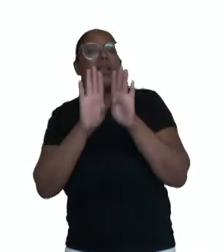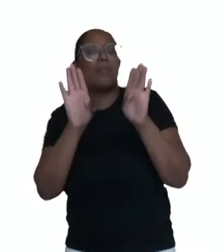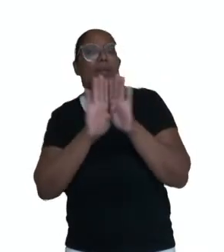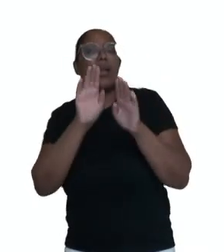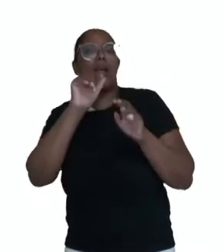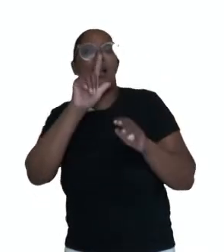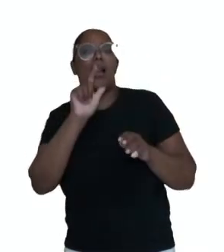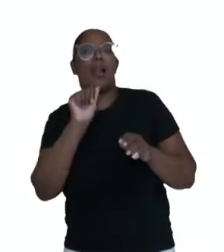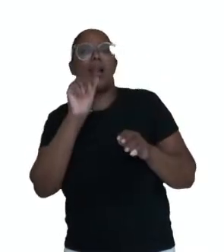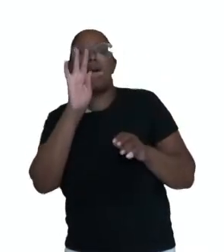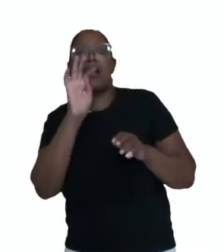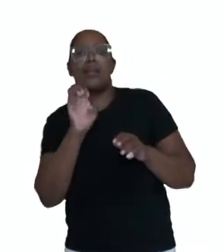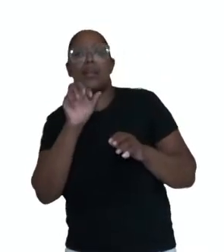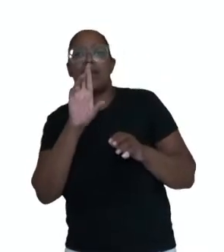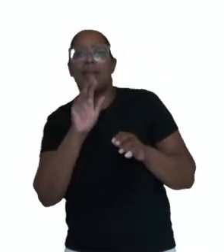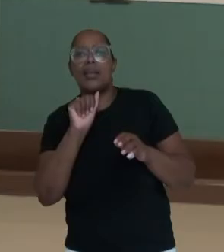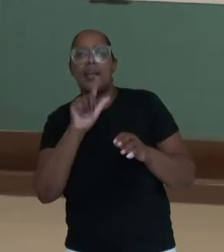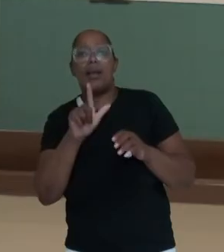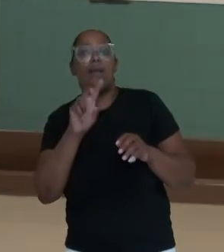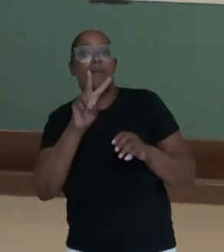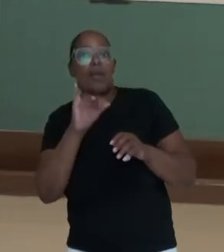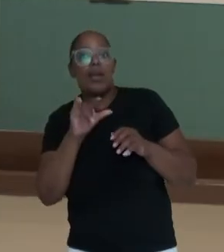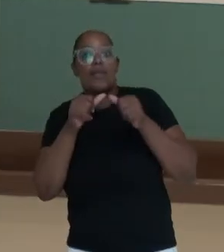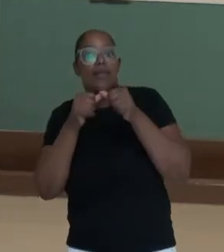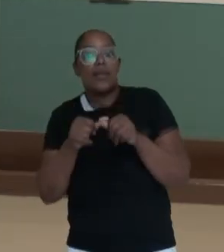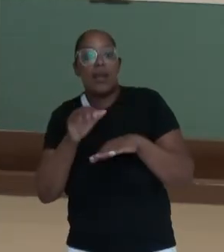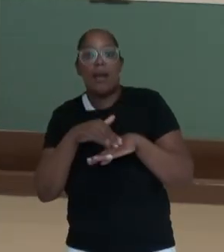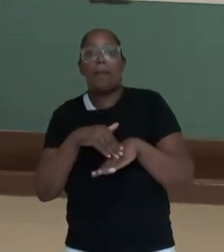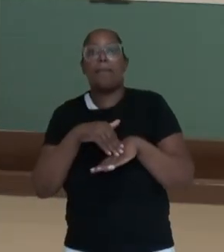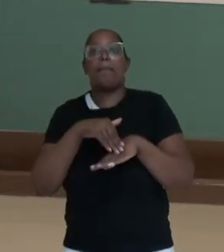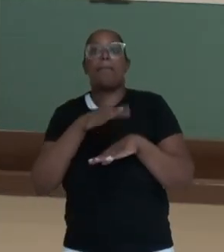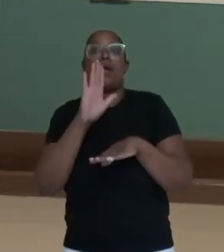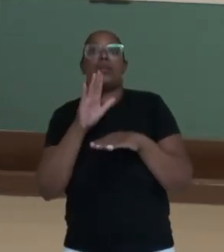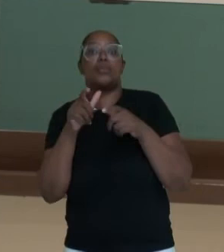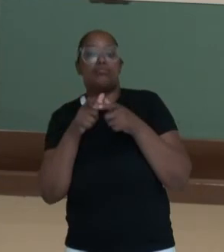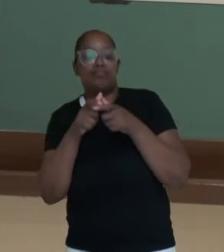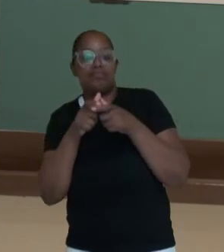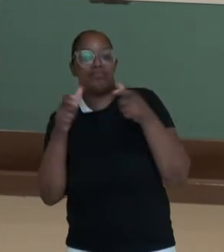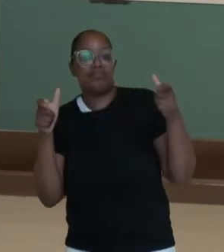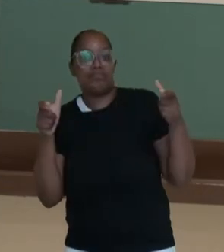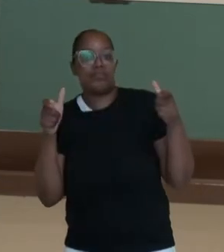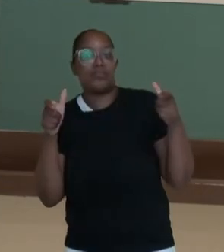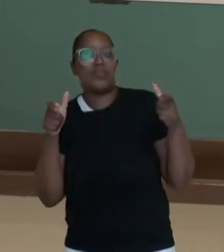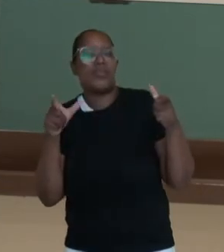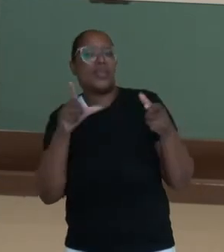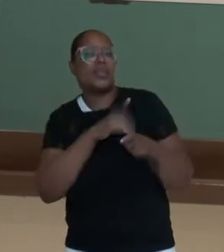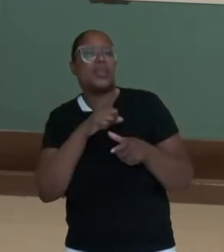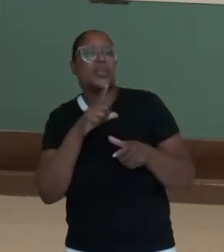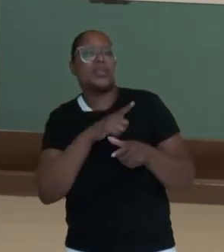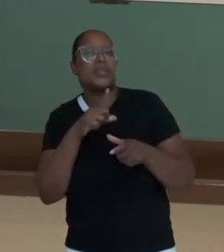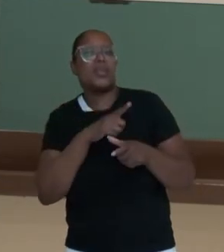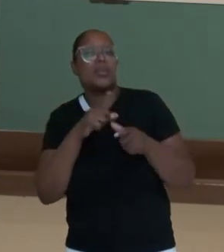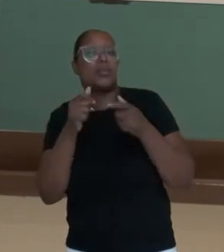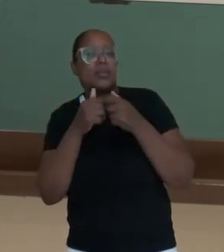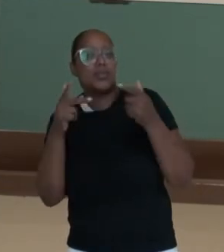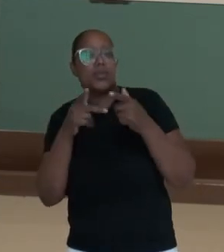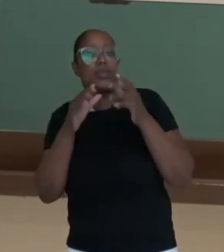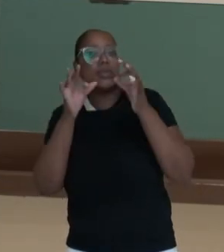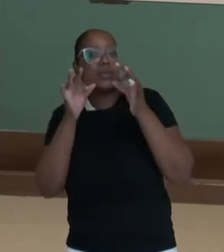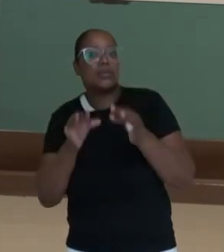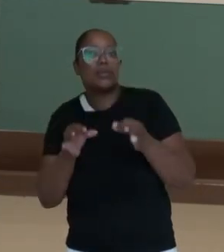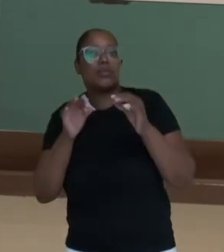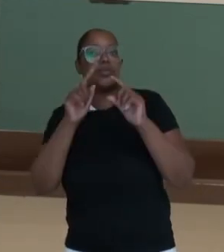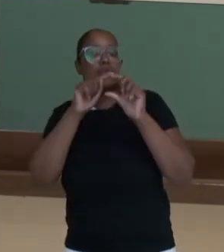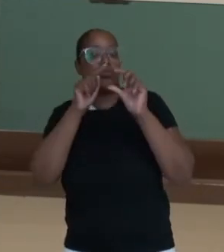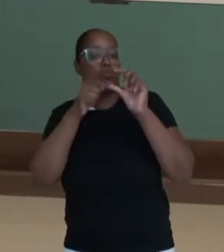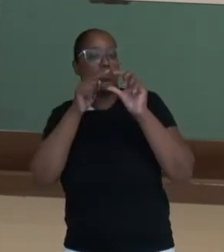lateral vai ficar um grande retângulo. Fácil, não é verdade? Então aqui eu tenho exatamente a planificação de um cilindro.